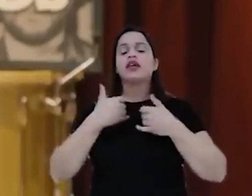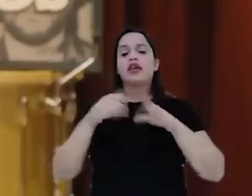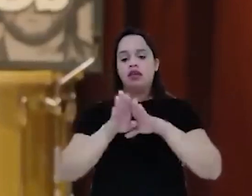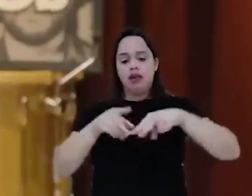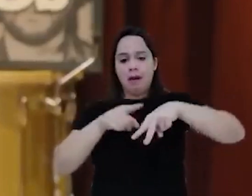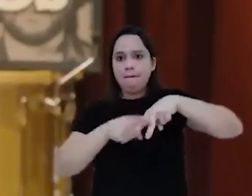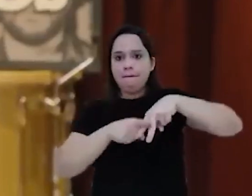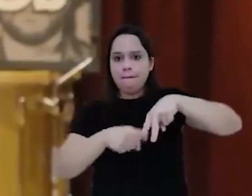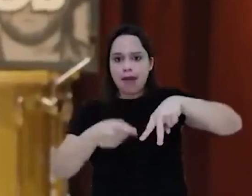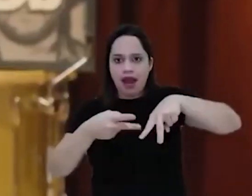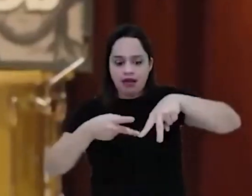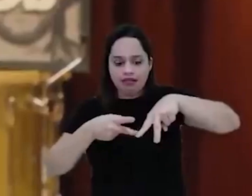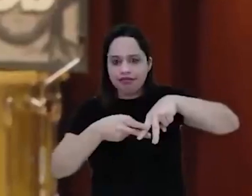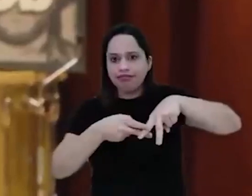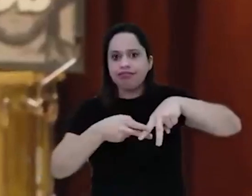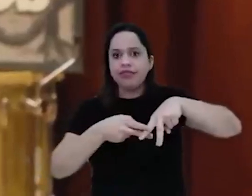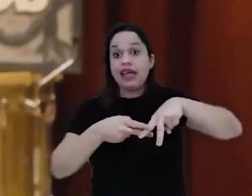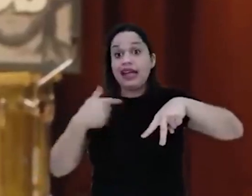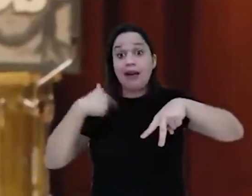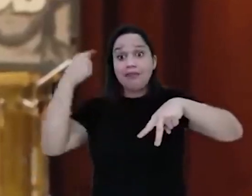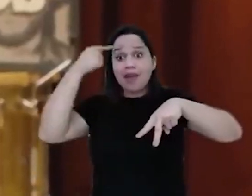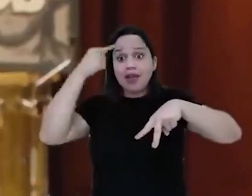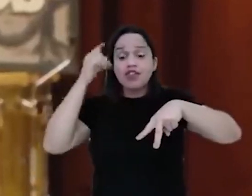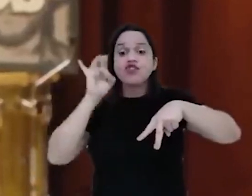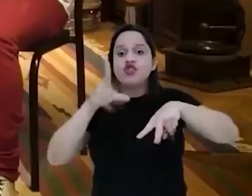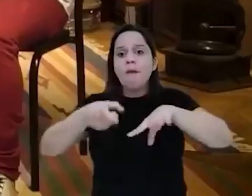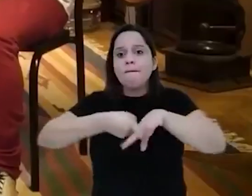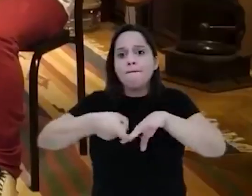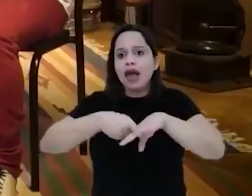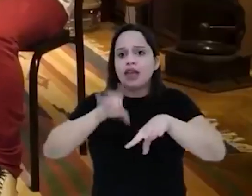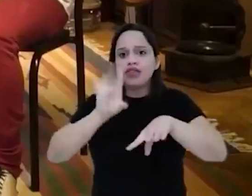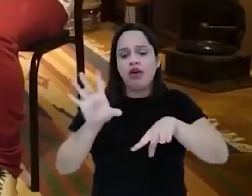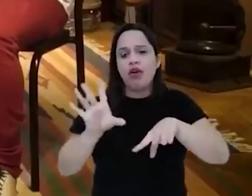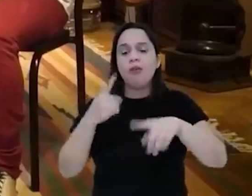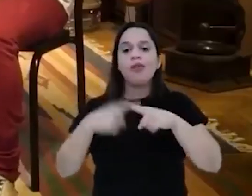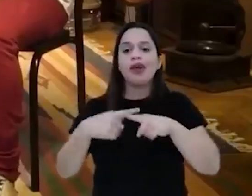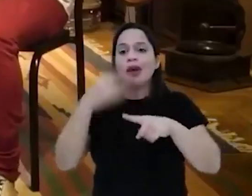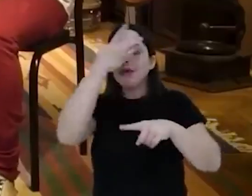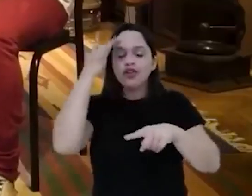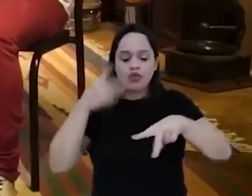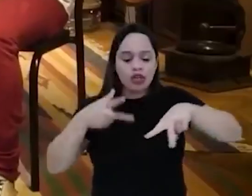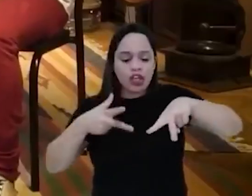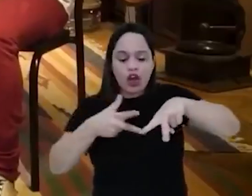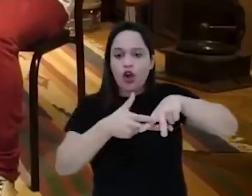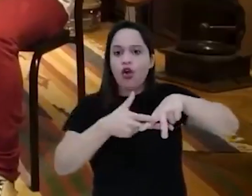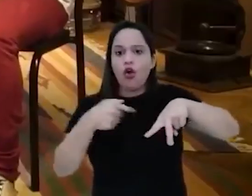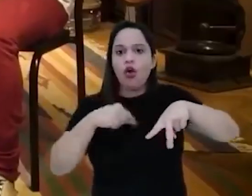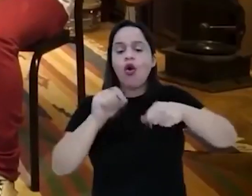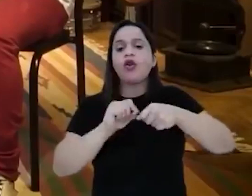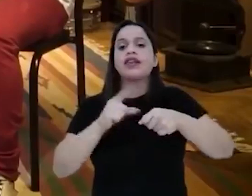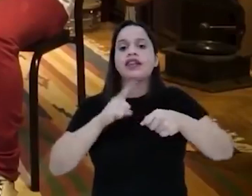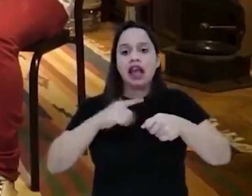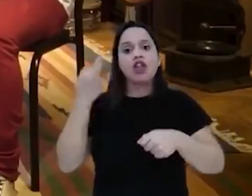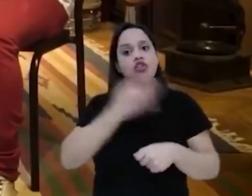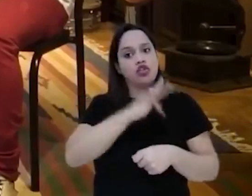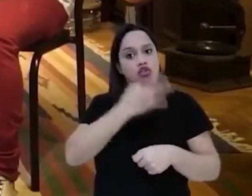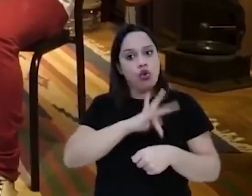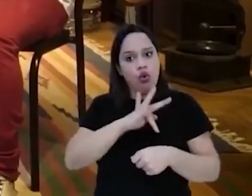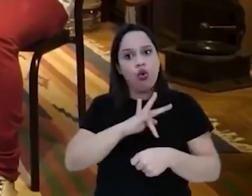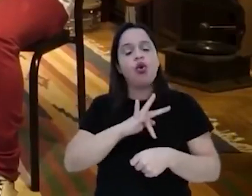eu tinha perdido a minha perna na minha cabeça eu tinha perdido só o pé porque o computador ele tem a sensação fantasma ele tem a dor fantasma